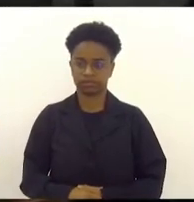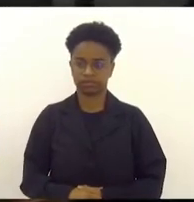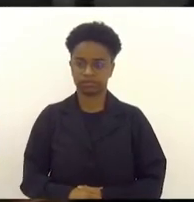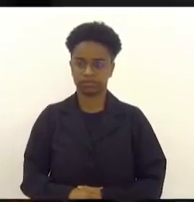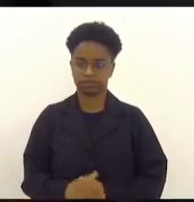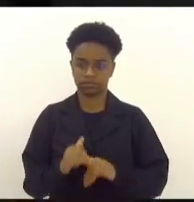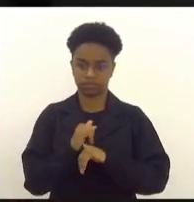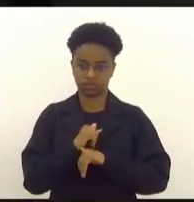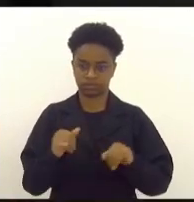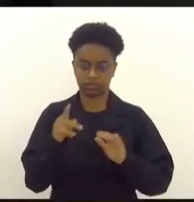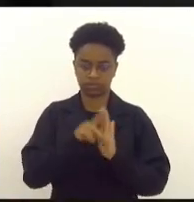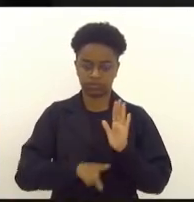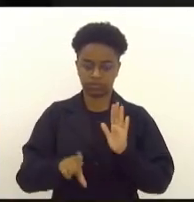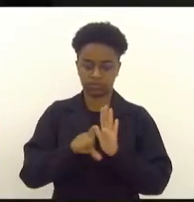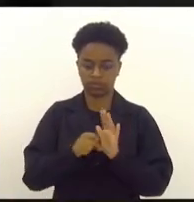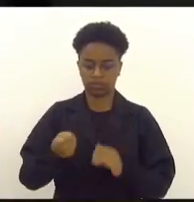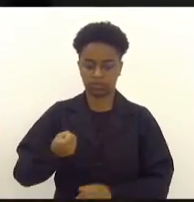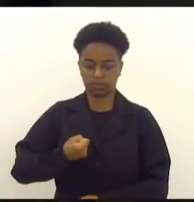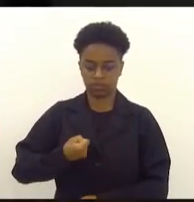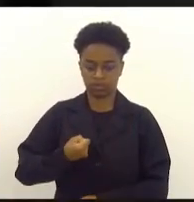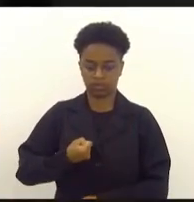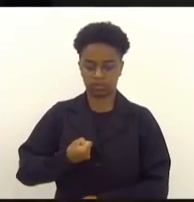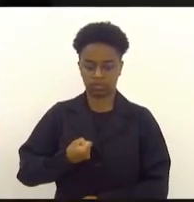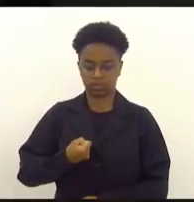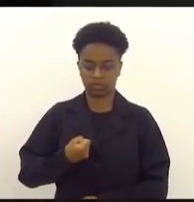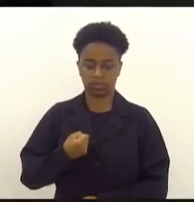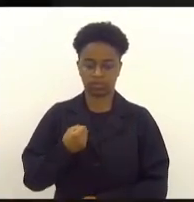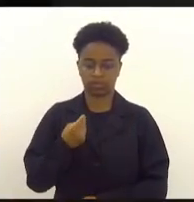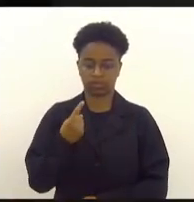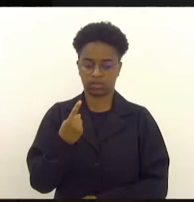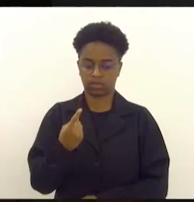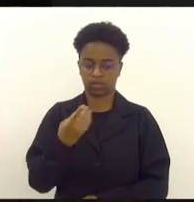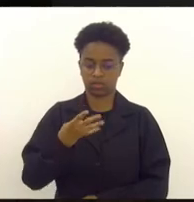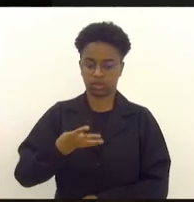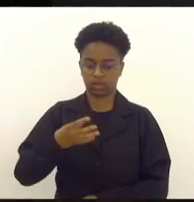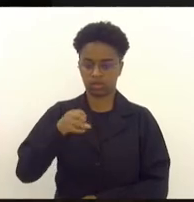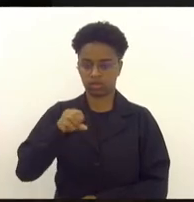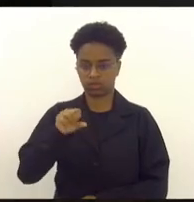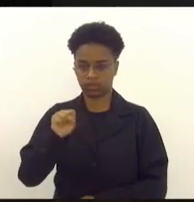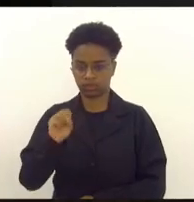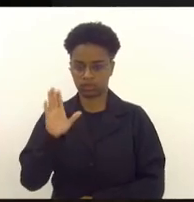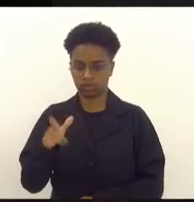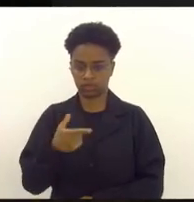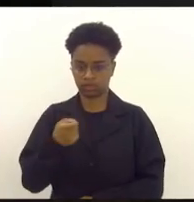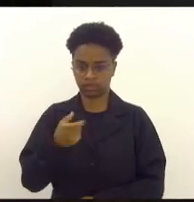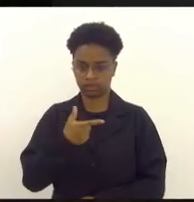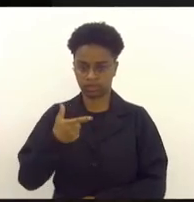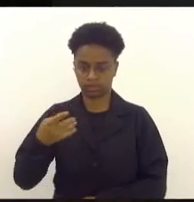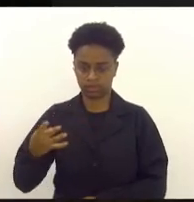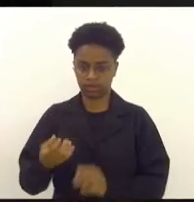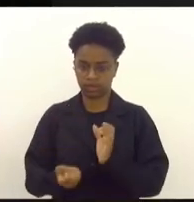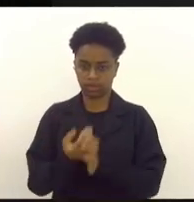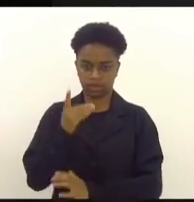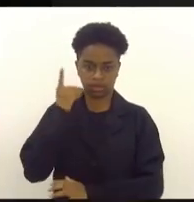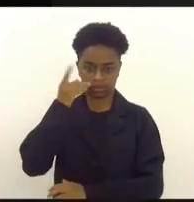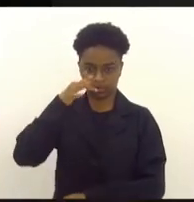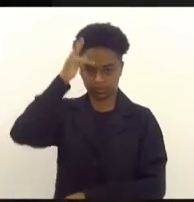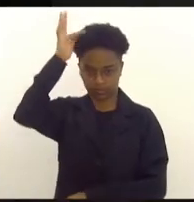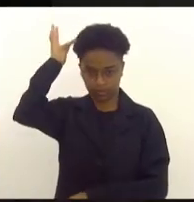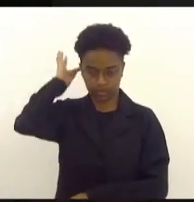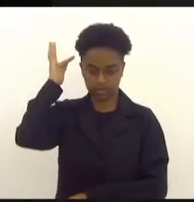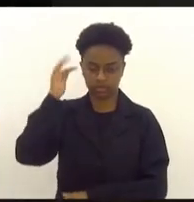anuncio projeto de lei número 1498 2023 de autoria Deputado Fred Pacheco